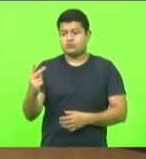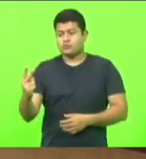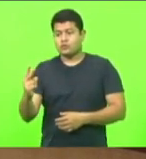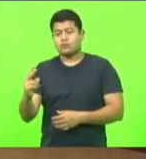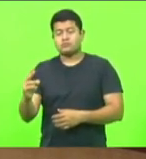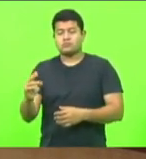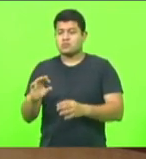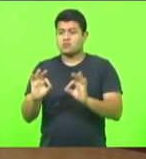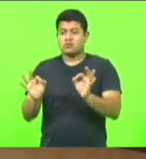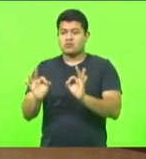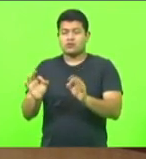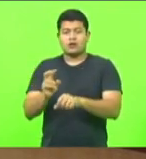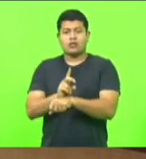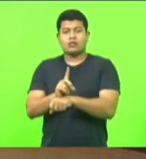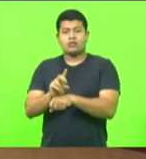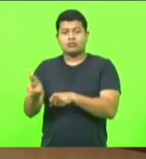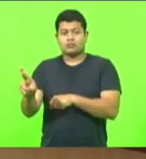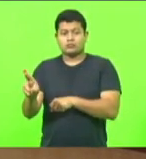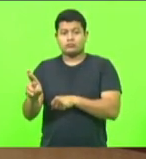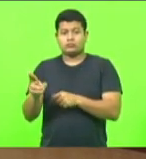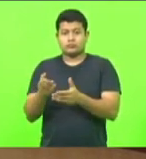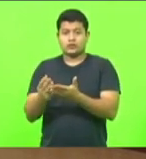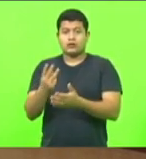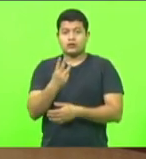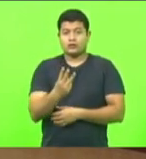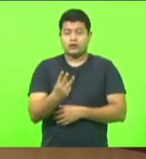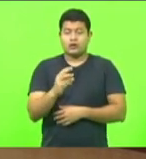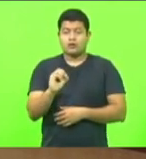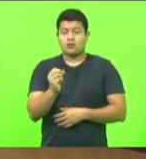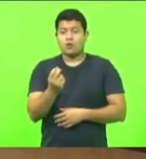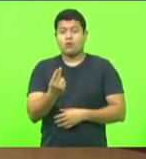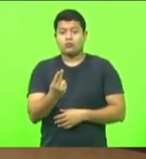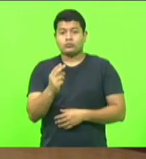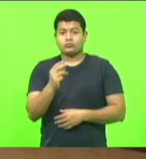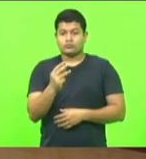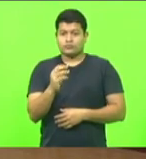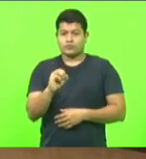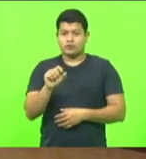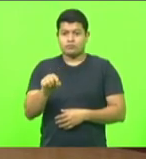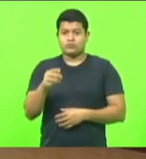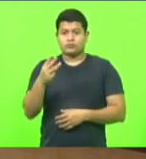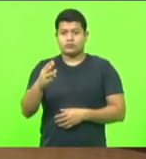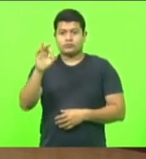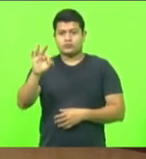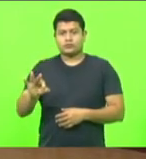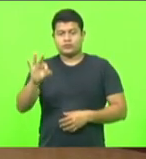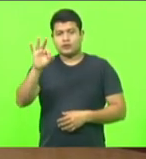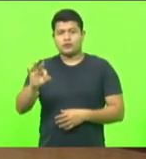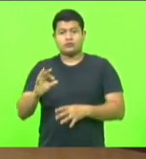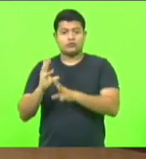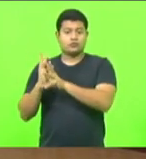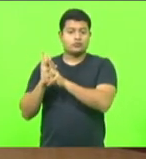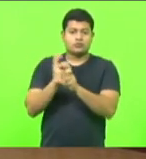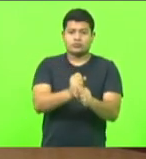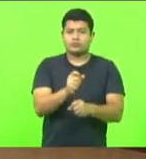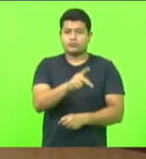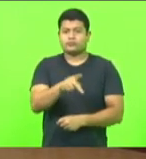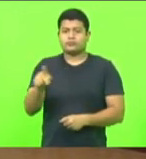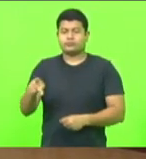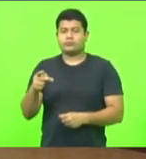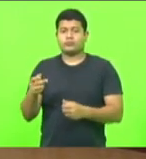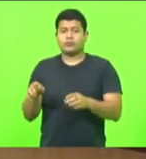3%, 0,3% do total dos 20 mil efetivos. Do mesmo modo, os professores com mestrado, que teriam um reajuste